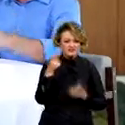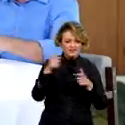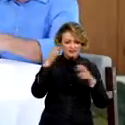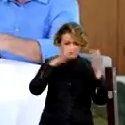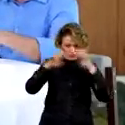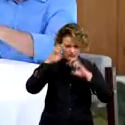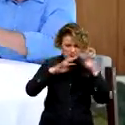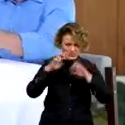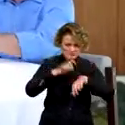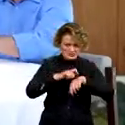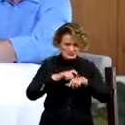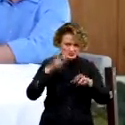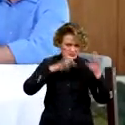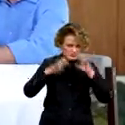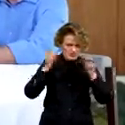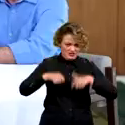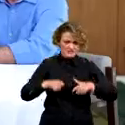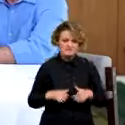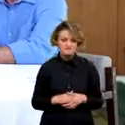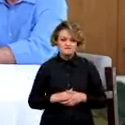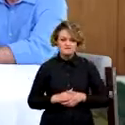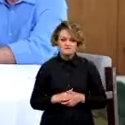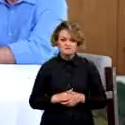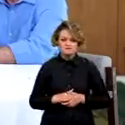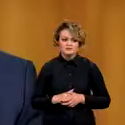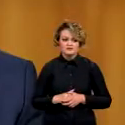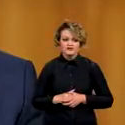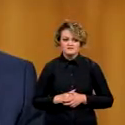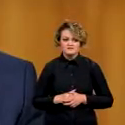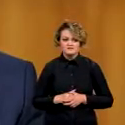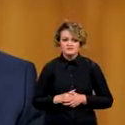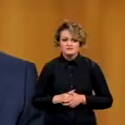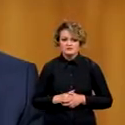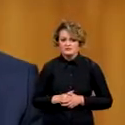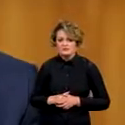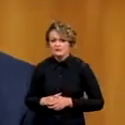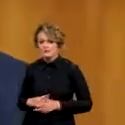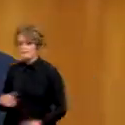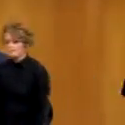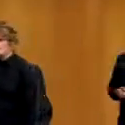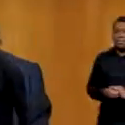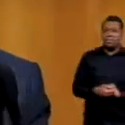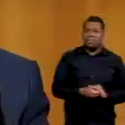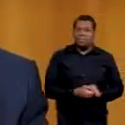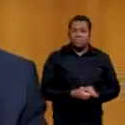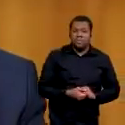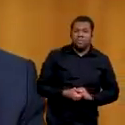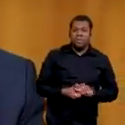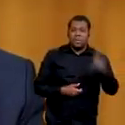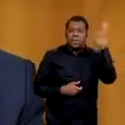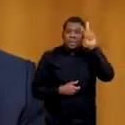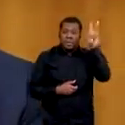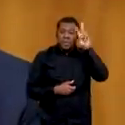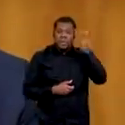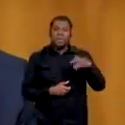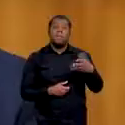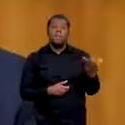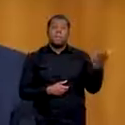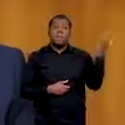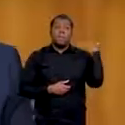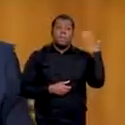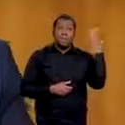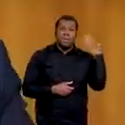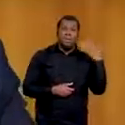monitorar isso e ficar em cima? Oxô, vamos lembrar que o Ibama estava desmontado. Vamos lembrar que quando nós deixamos o governo, o Ibama